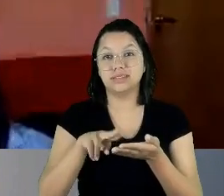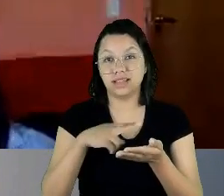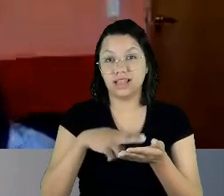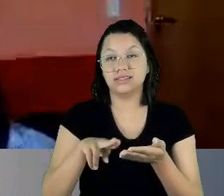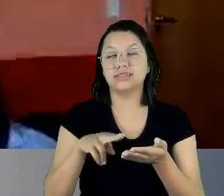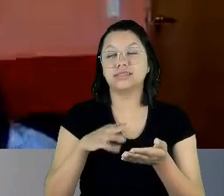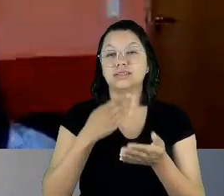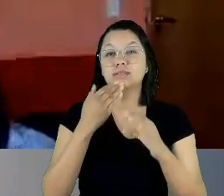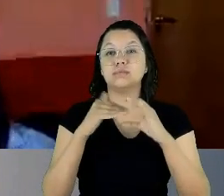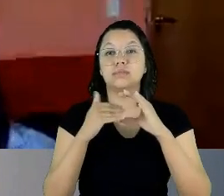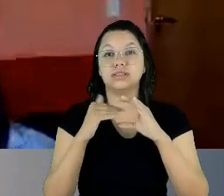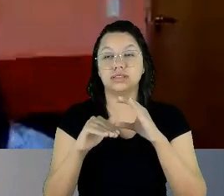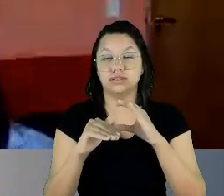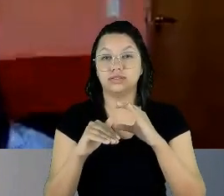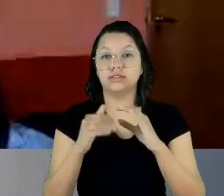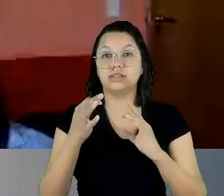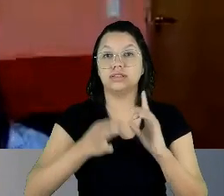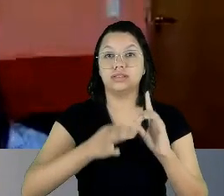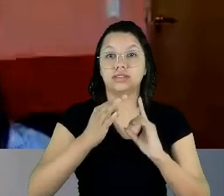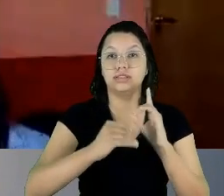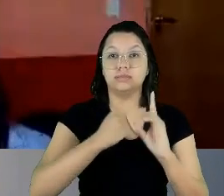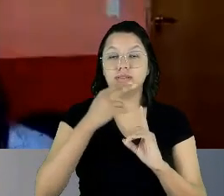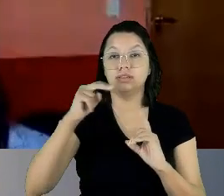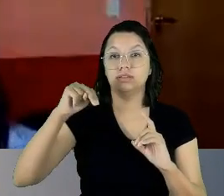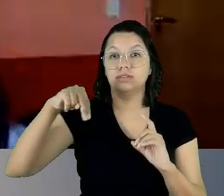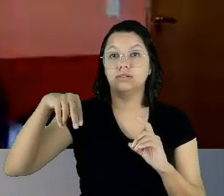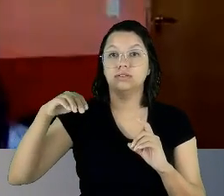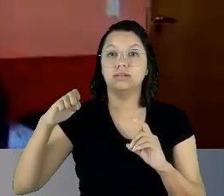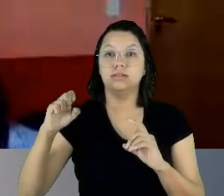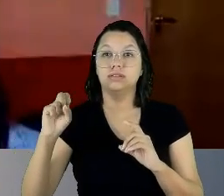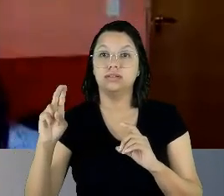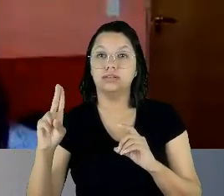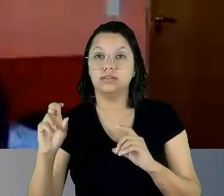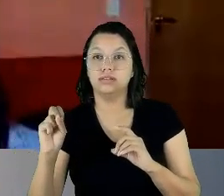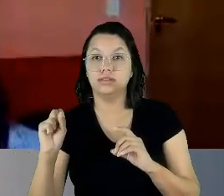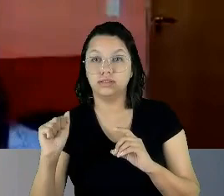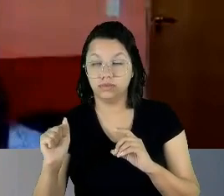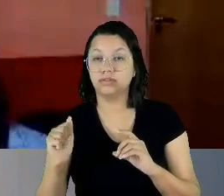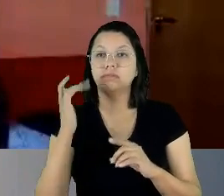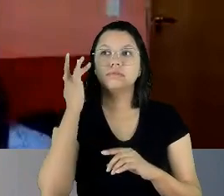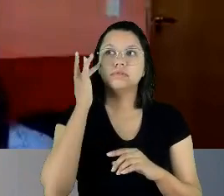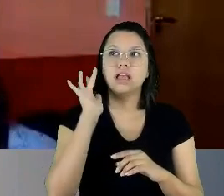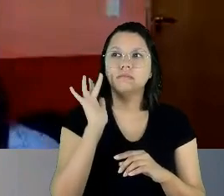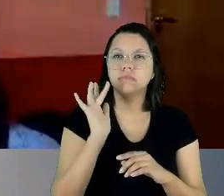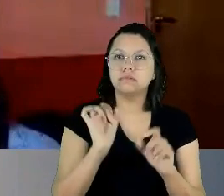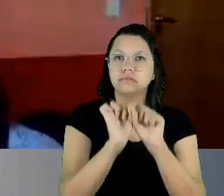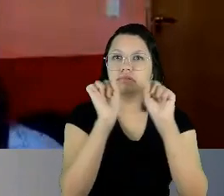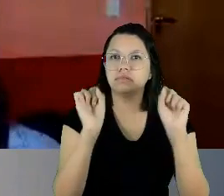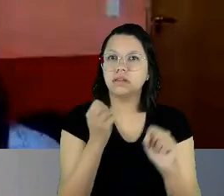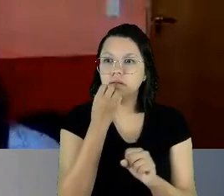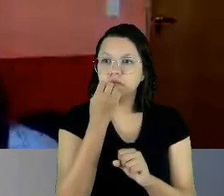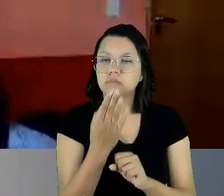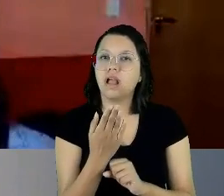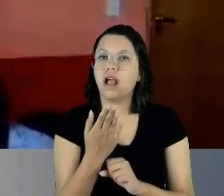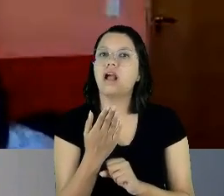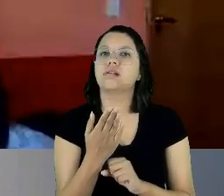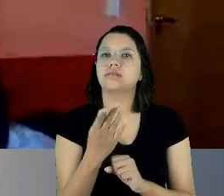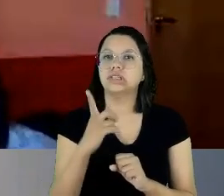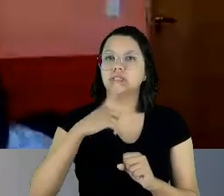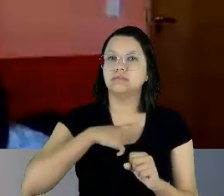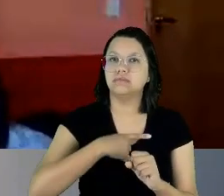A desembargadora Neuza nos falou: eu não sabia que esse tema era tão rico, que propiciasse abordagens